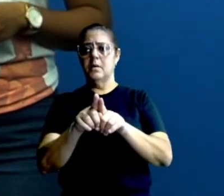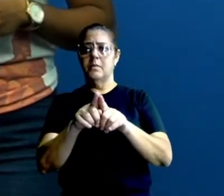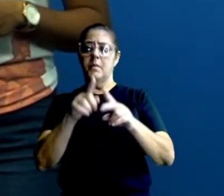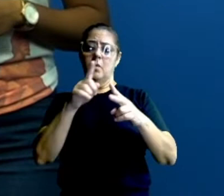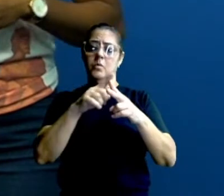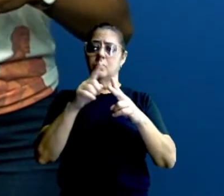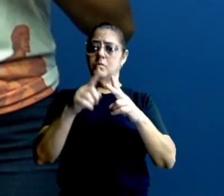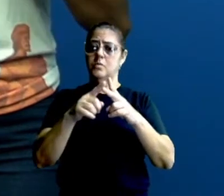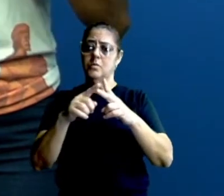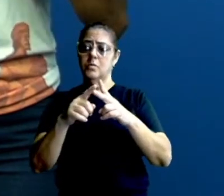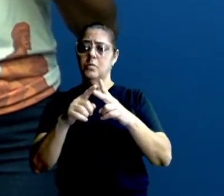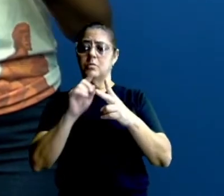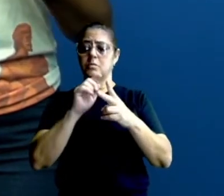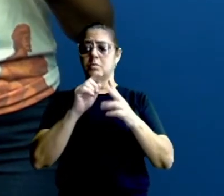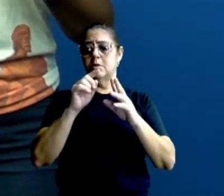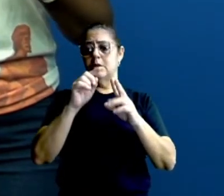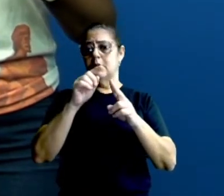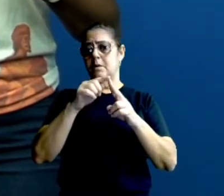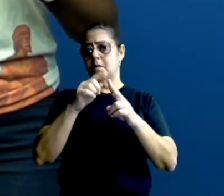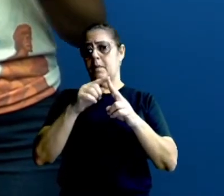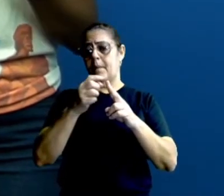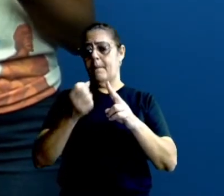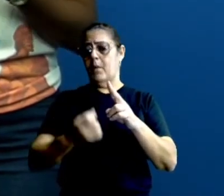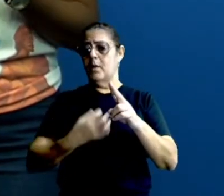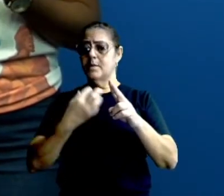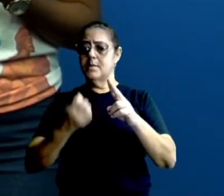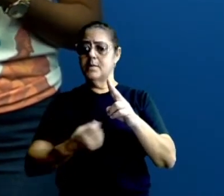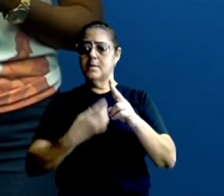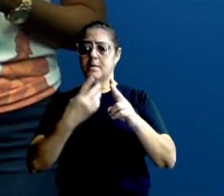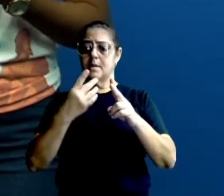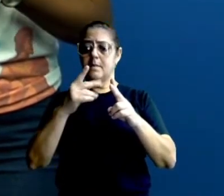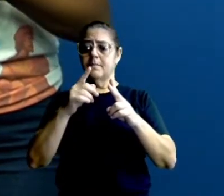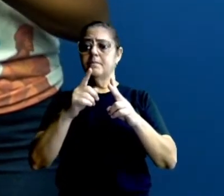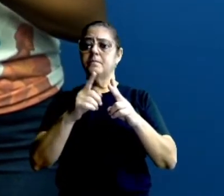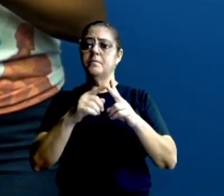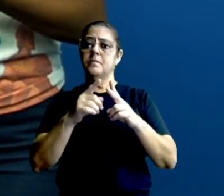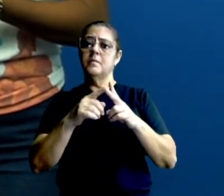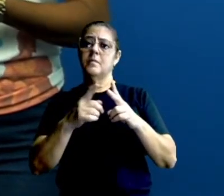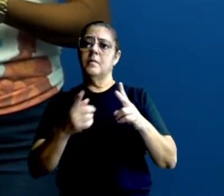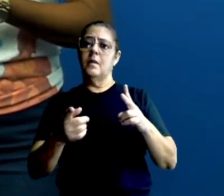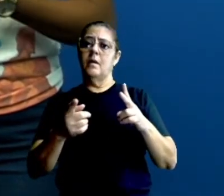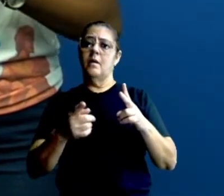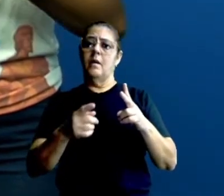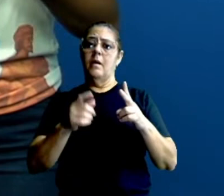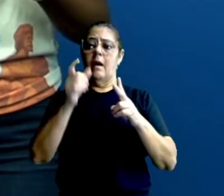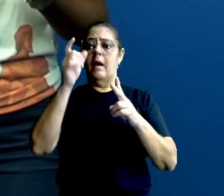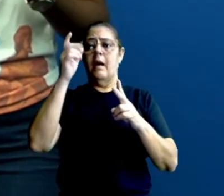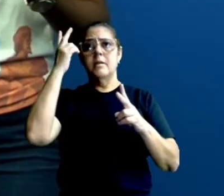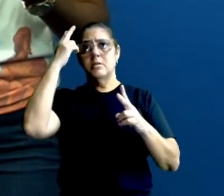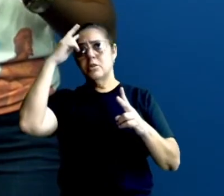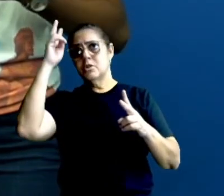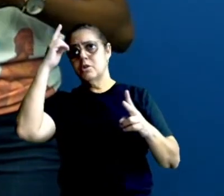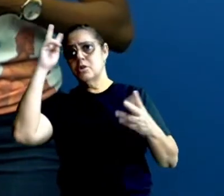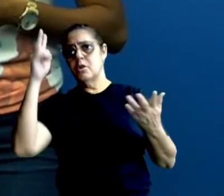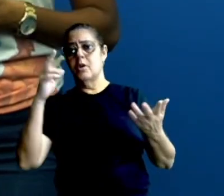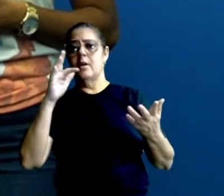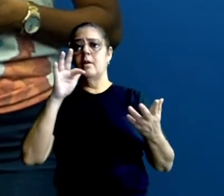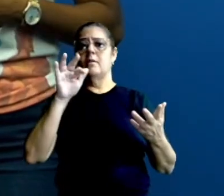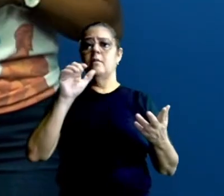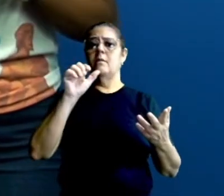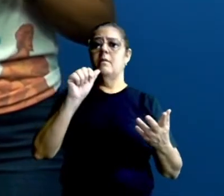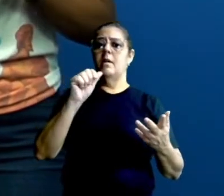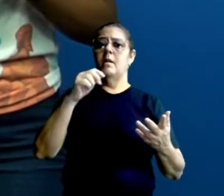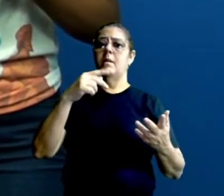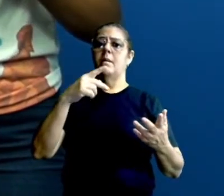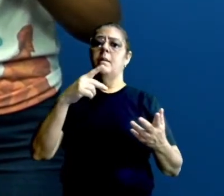dois tipos de texto tivemos o primeiro que foi em poesia e o segundo o que foi a a fábula que a gente chama também